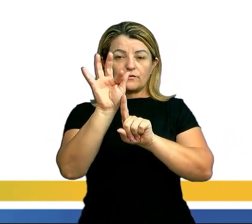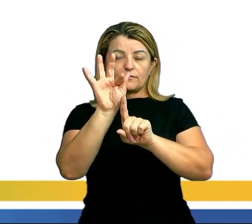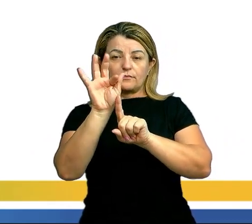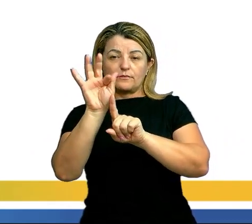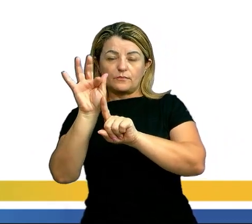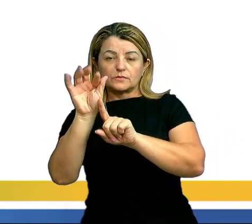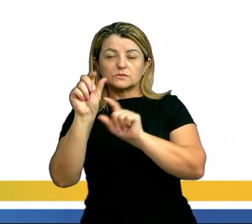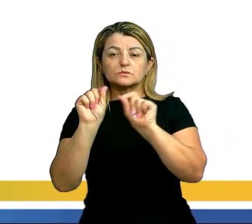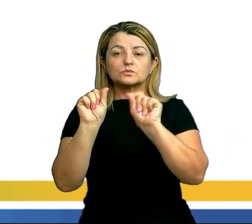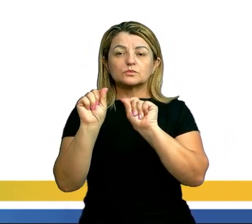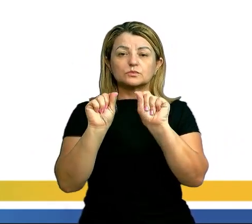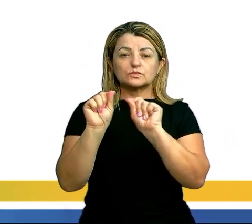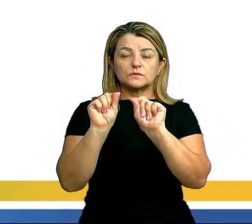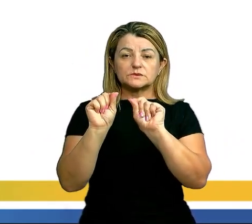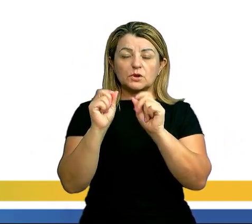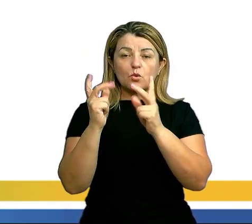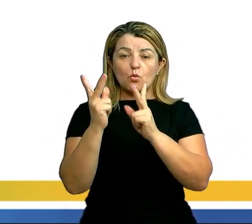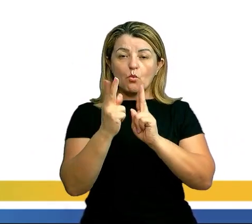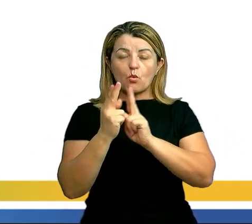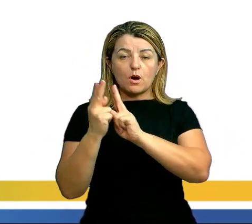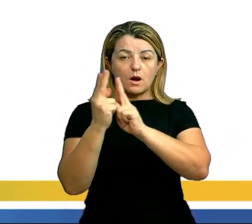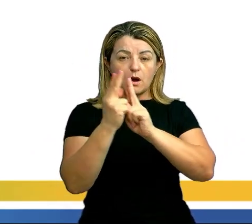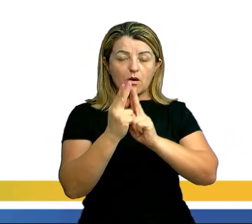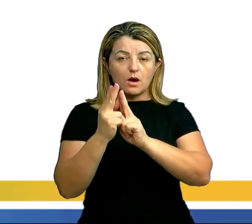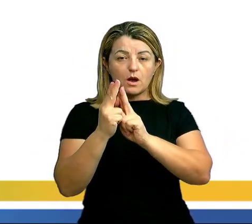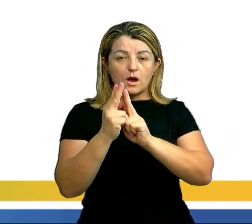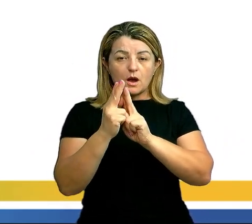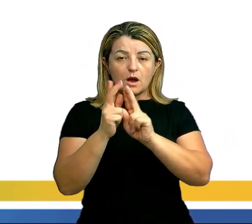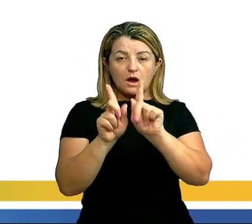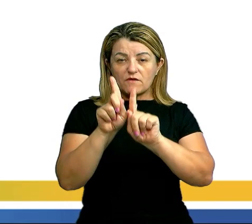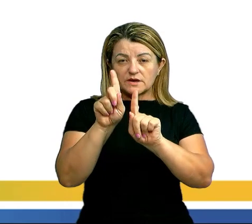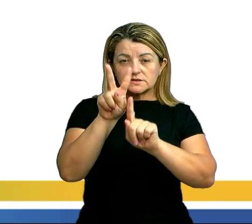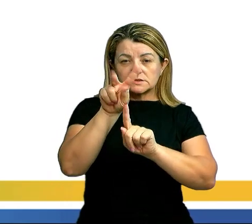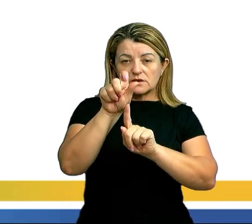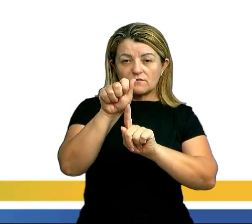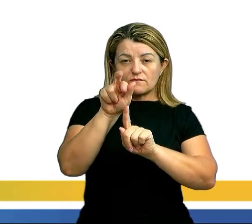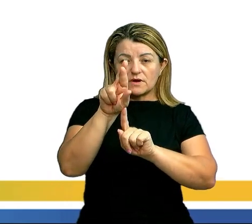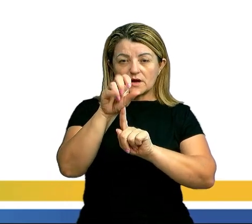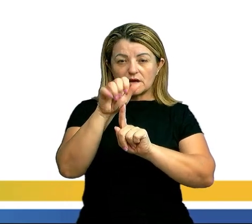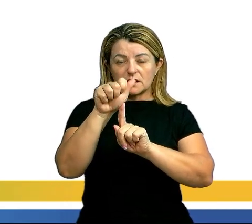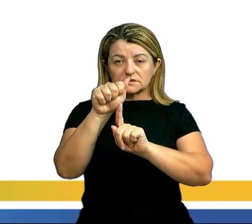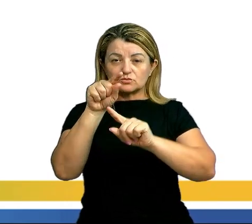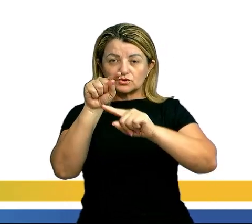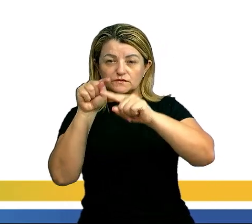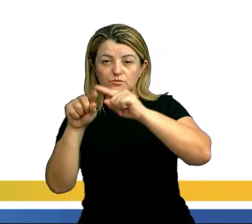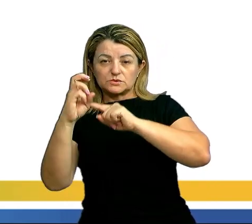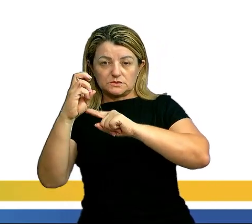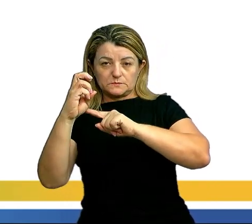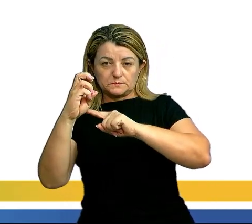9, que também vai ser equivalente à variação de temperatura de Kelvin dividido por 5.